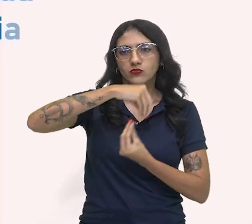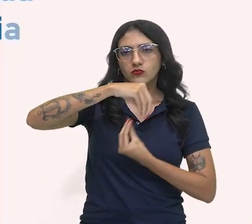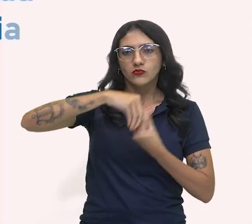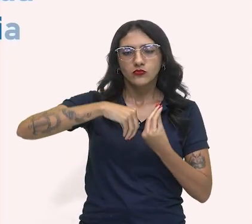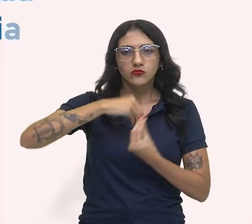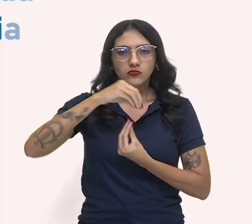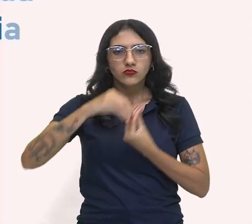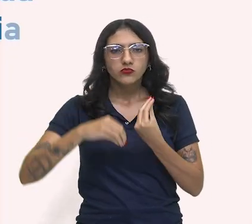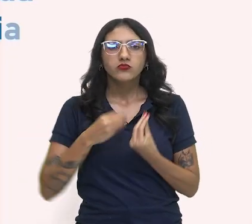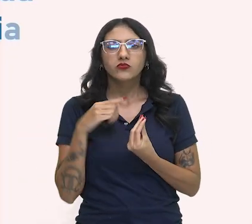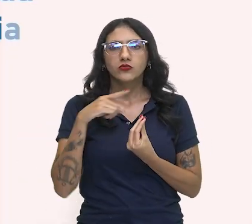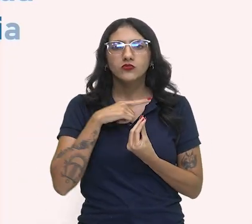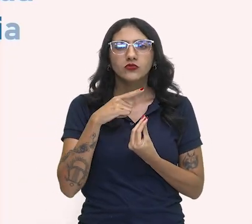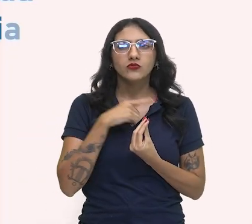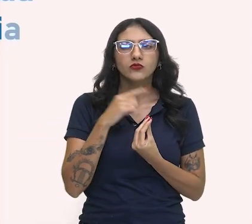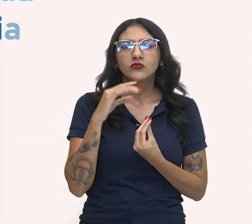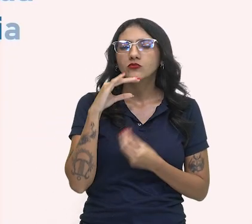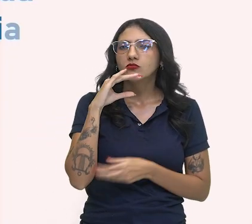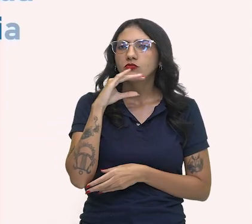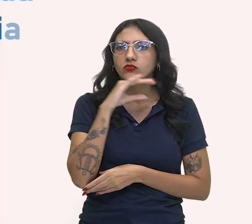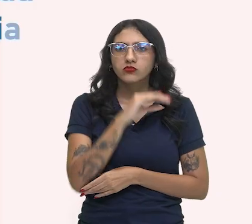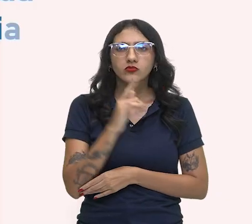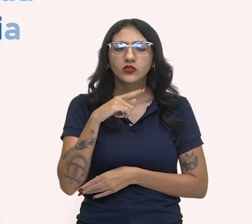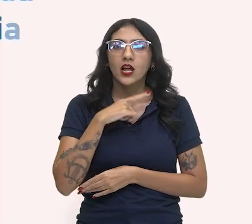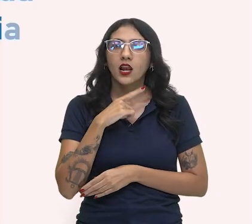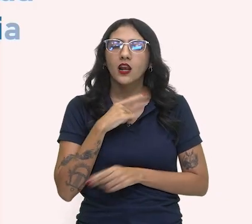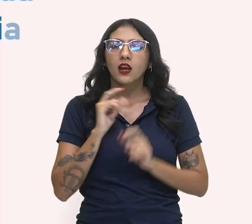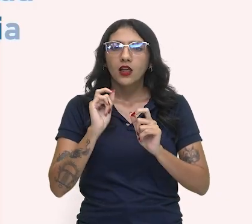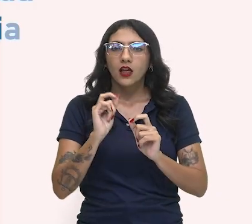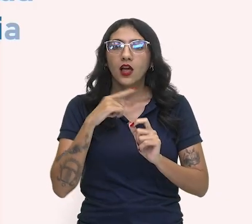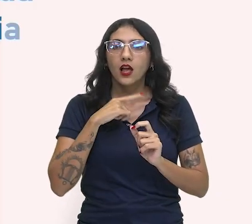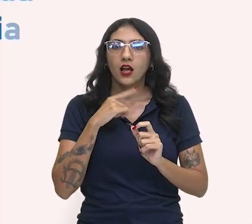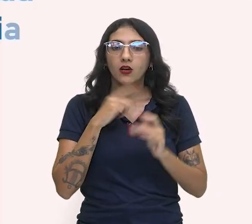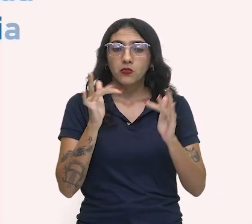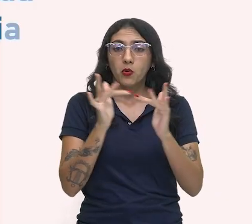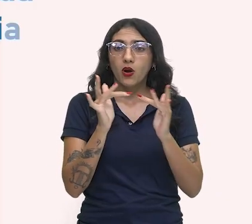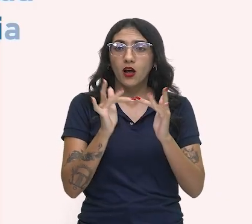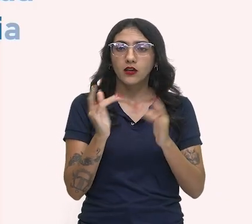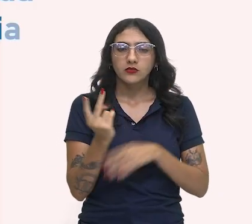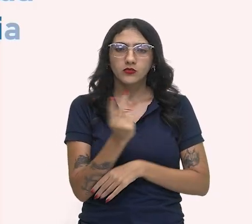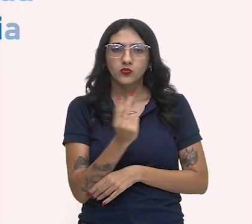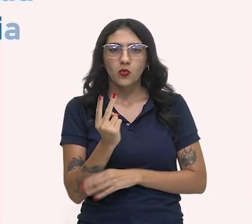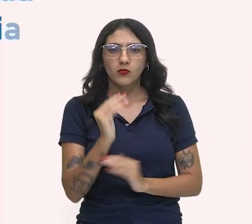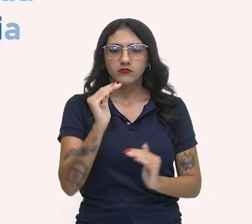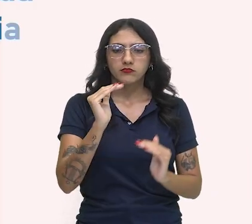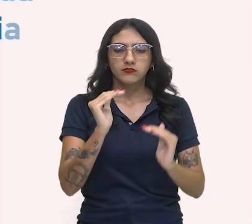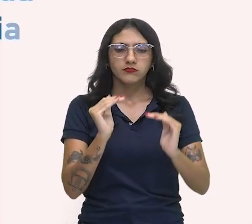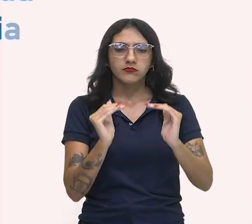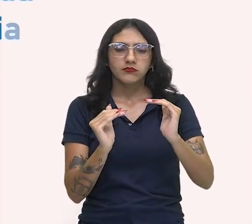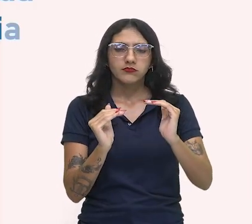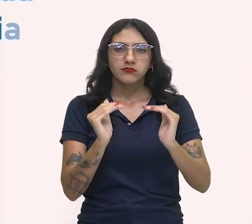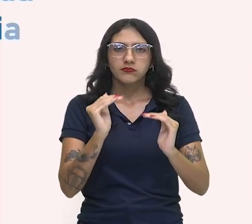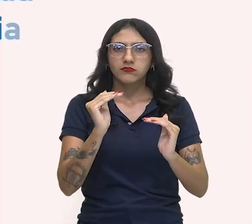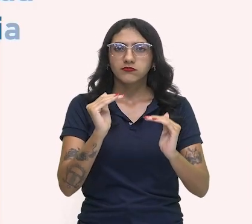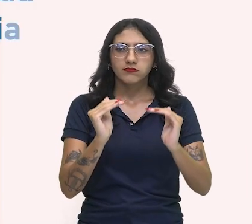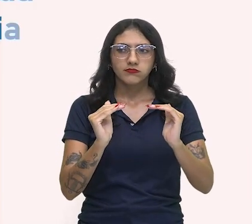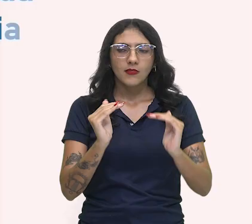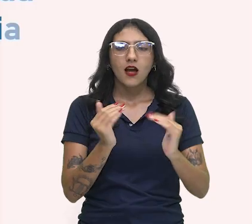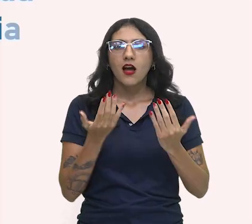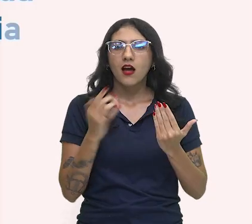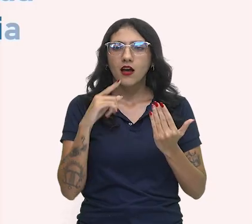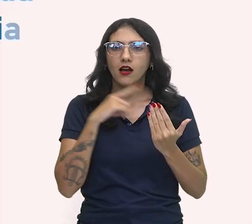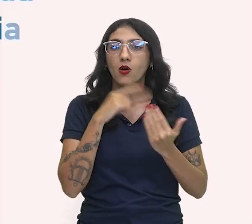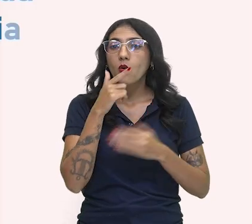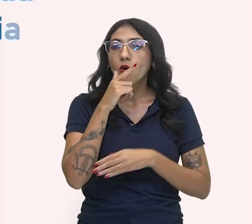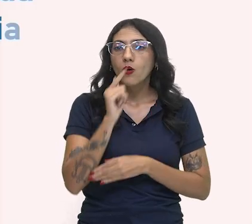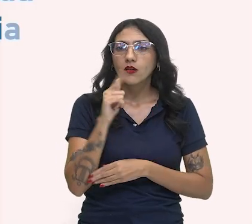com temperatura baixa, água fria, elas entraram em contato entre si e atingiram o nosso